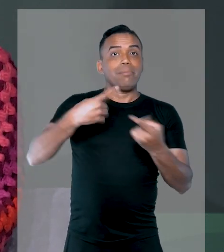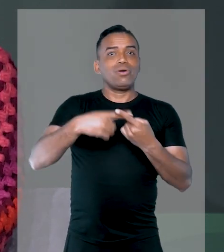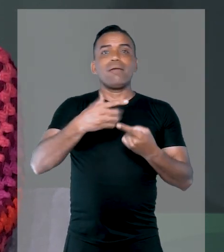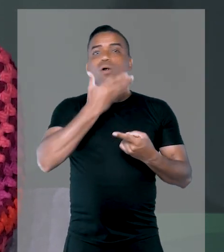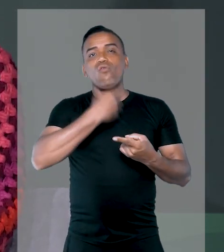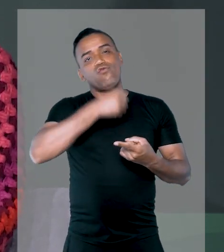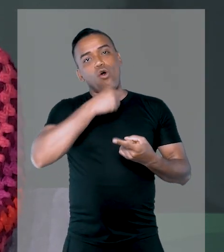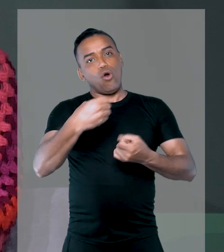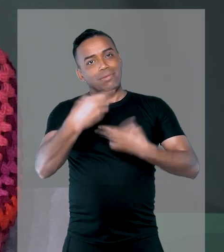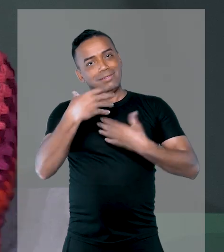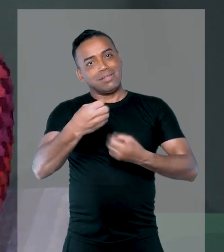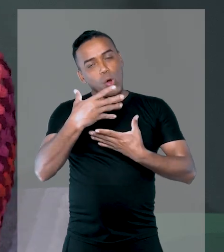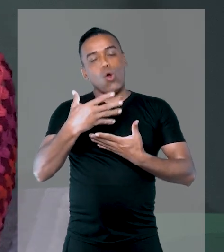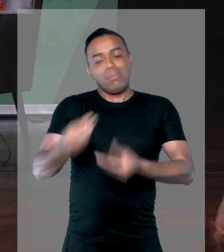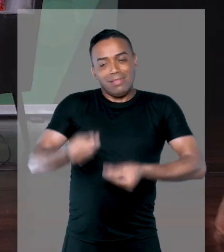mais do meu avô, o Eider.